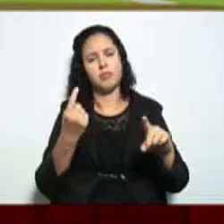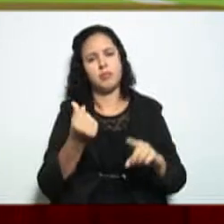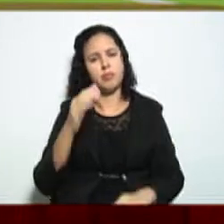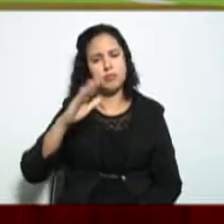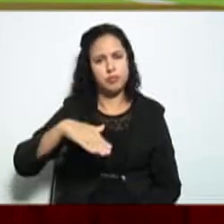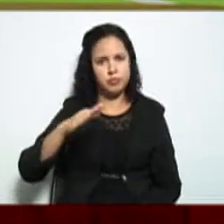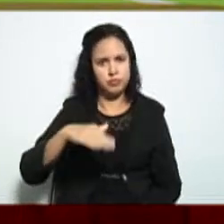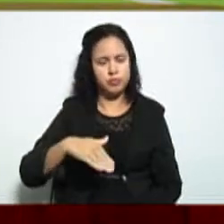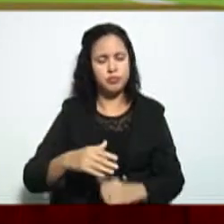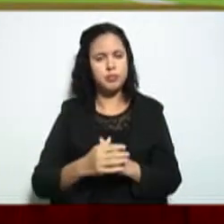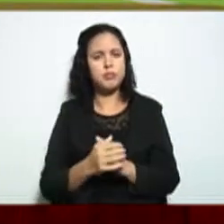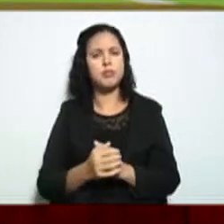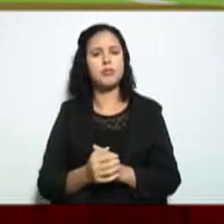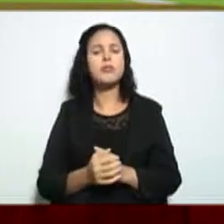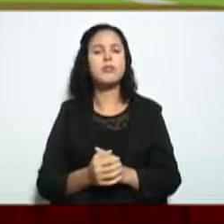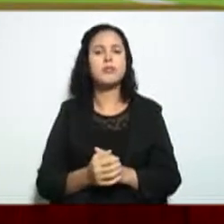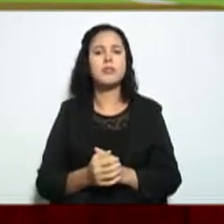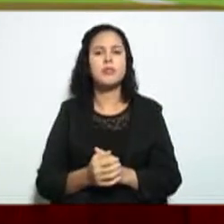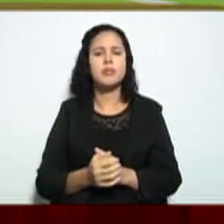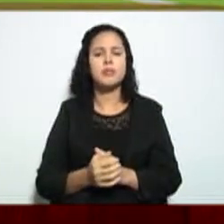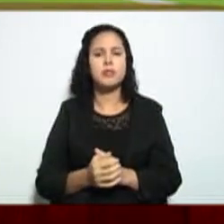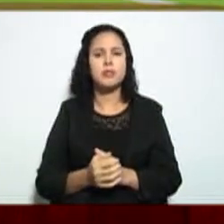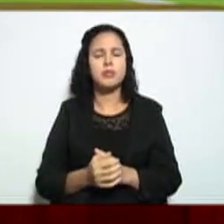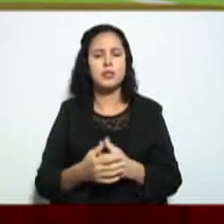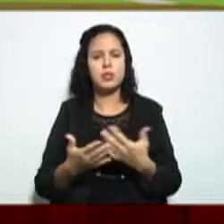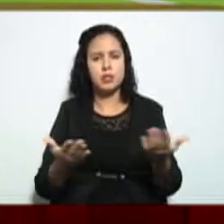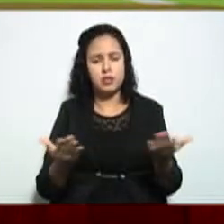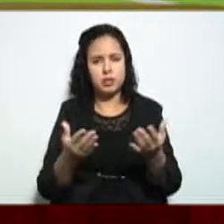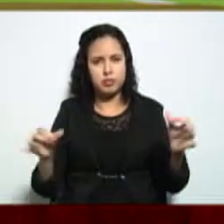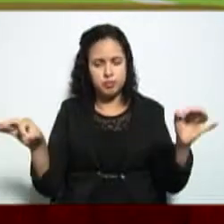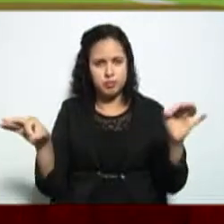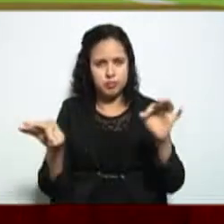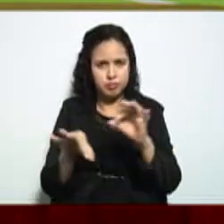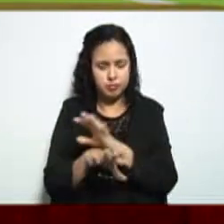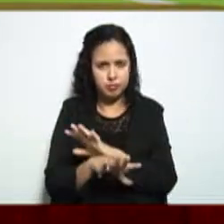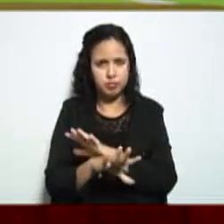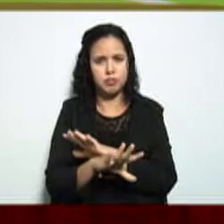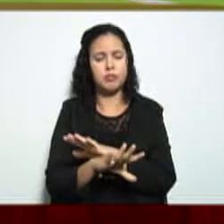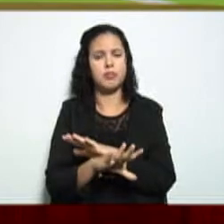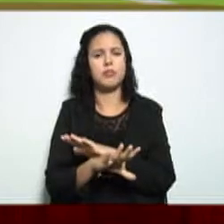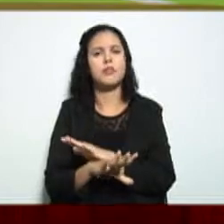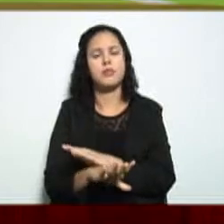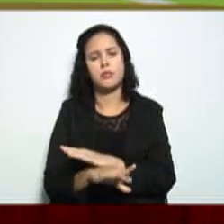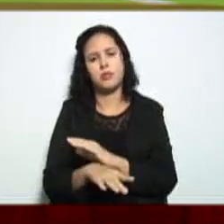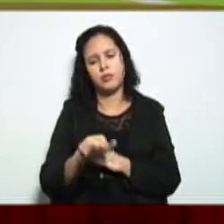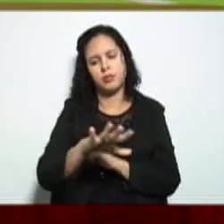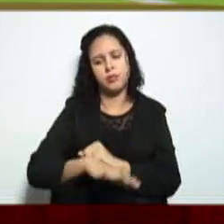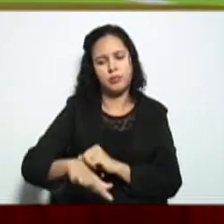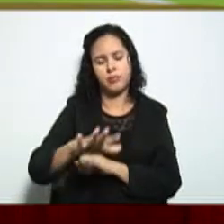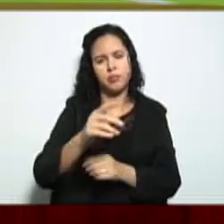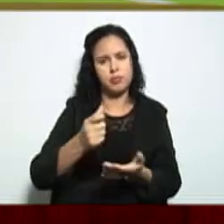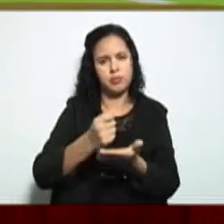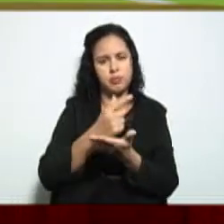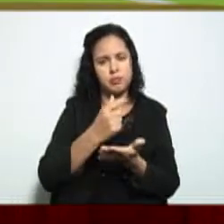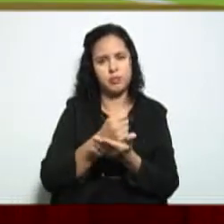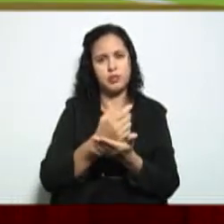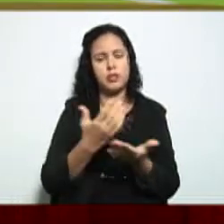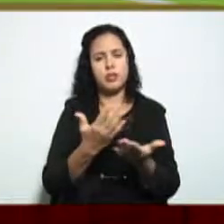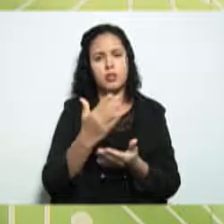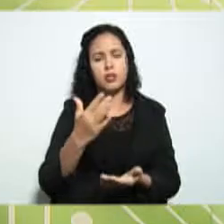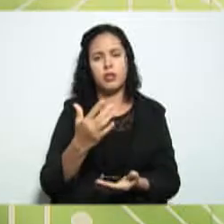fora. Então, assim fechamos o cooperativismo de consumo. E agora a gente vai falar sobre o ramo de